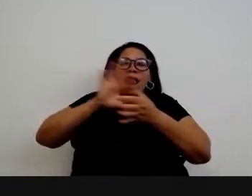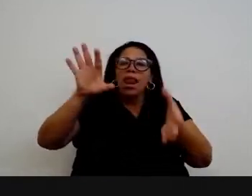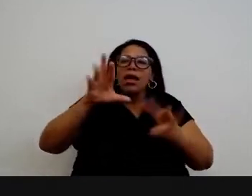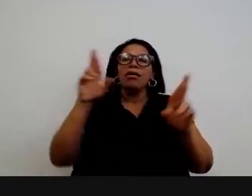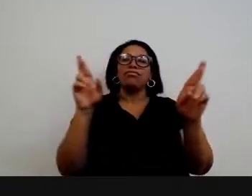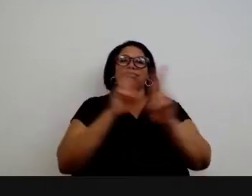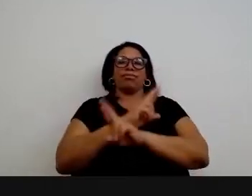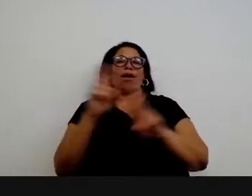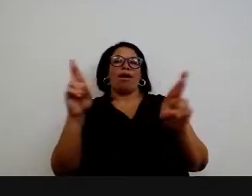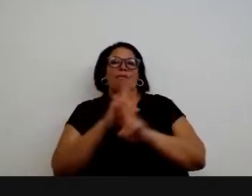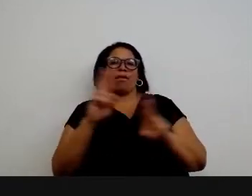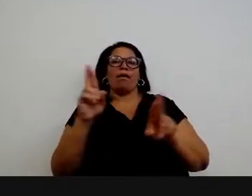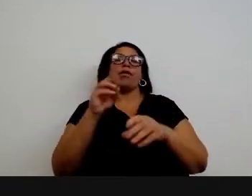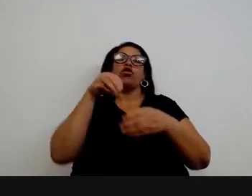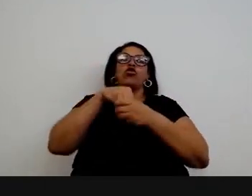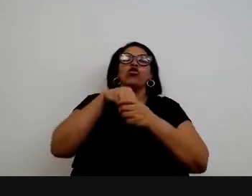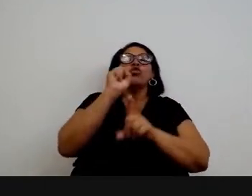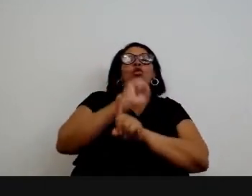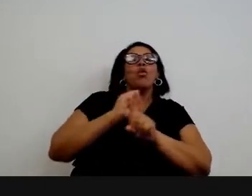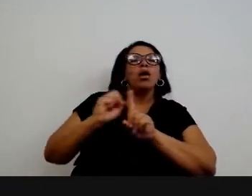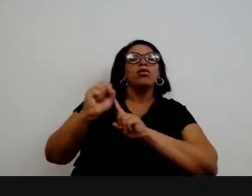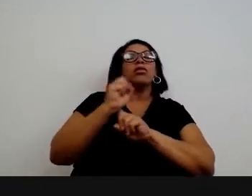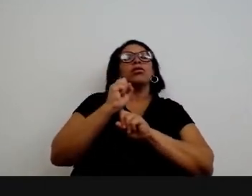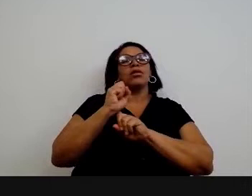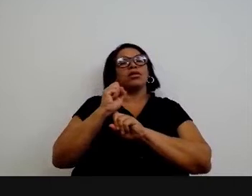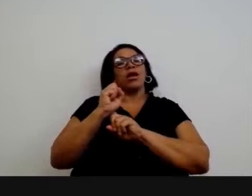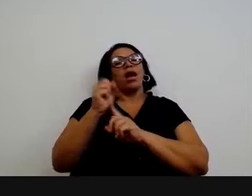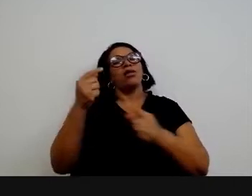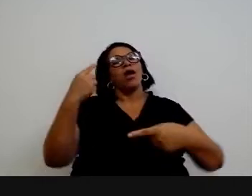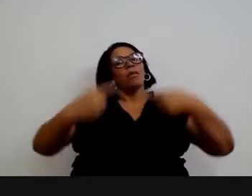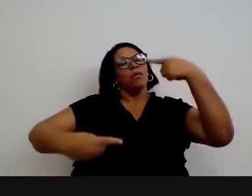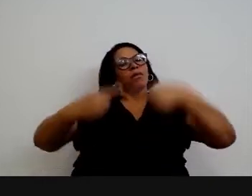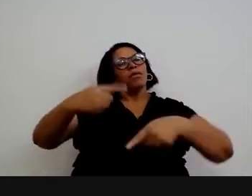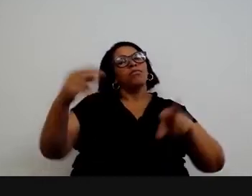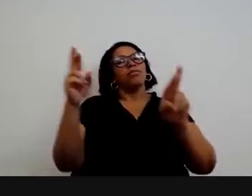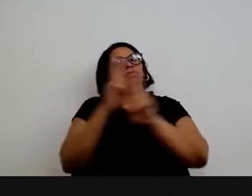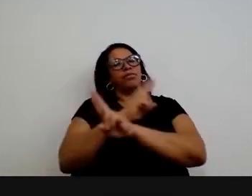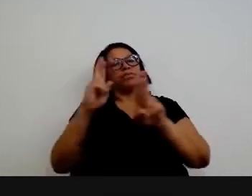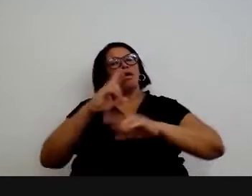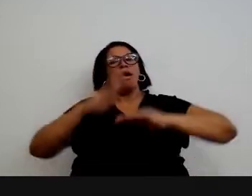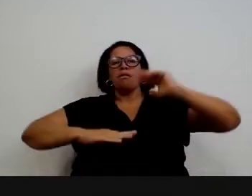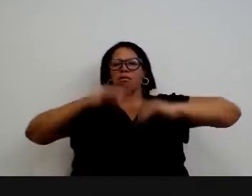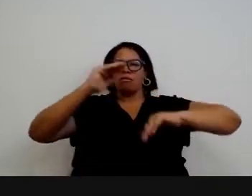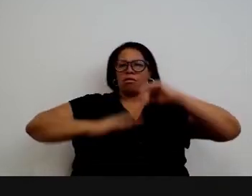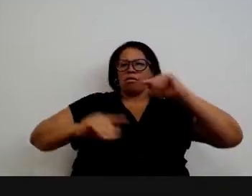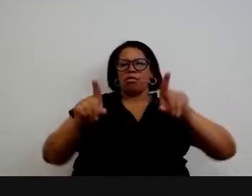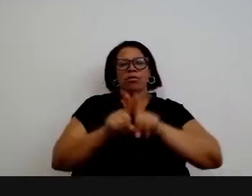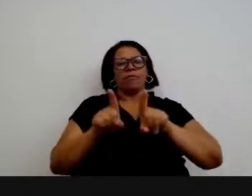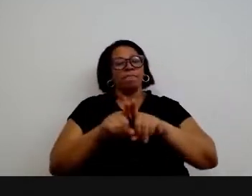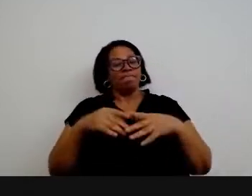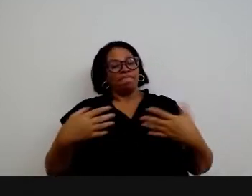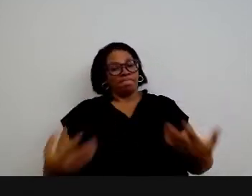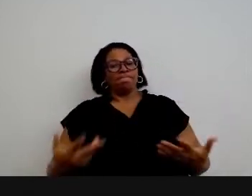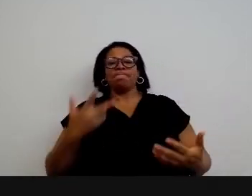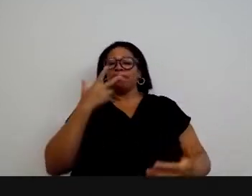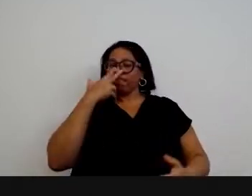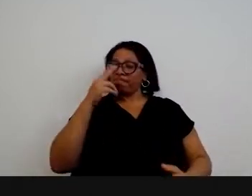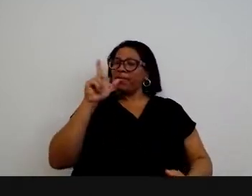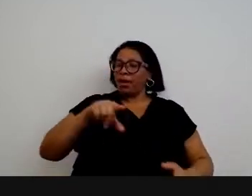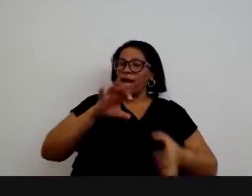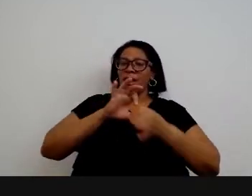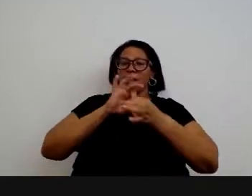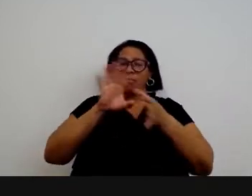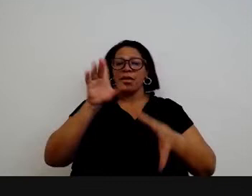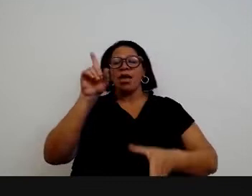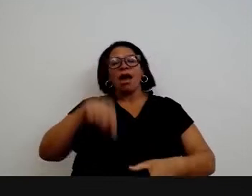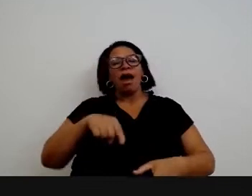suas relações com a sociedade, nas suas relações políticas e nas suas relações profissionais também. Então, eu acho que democracia é isso,